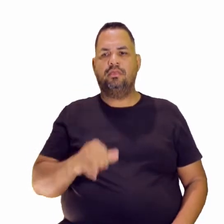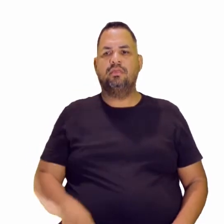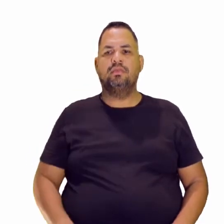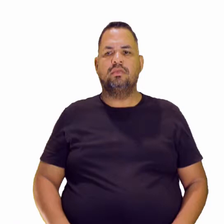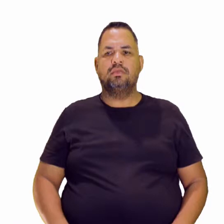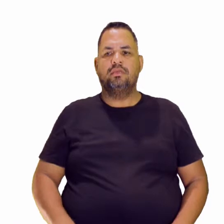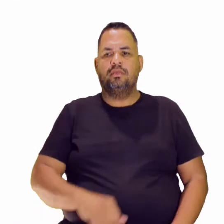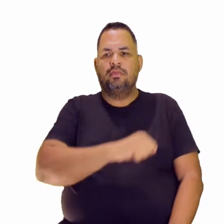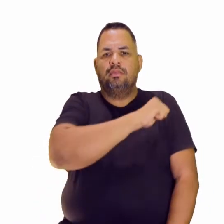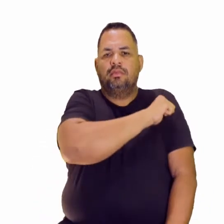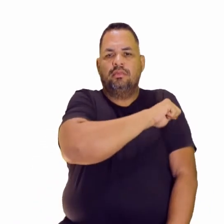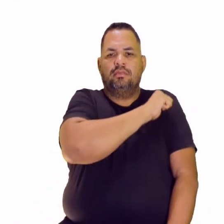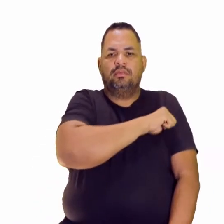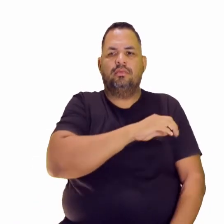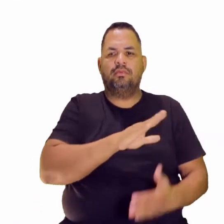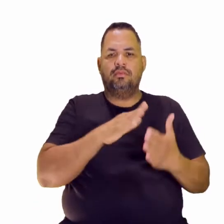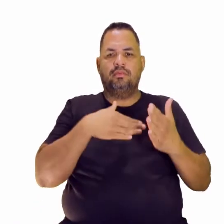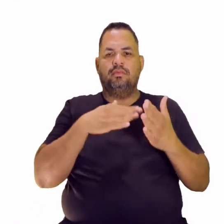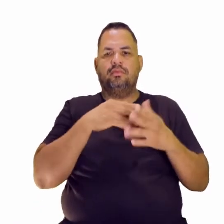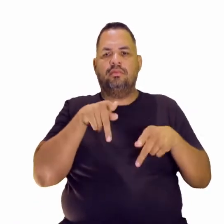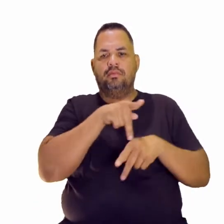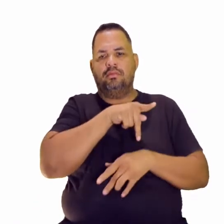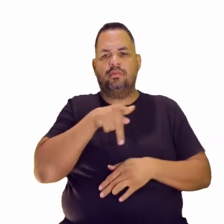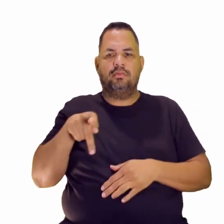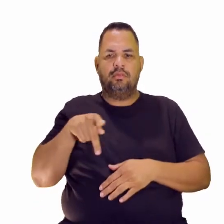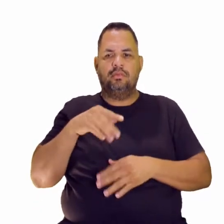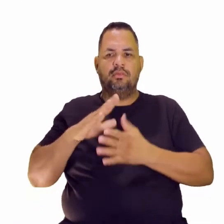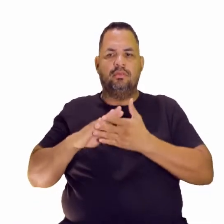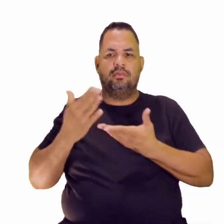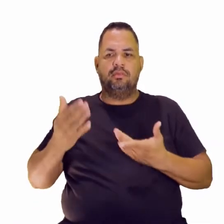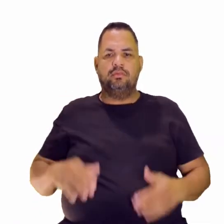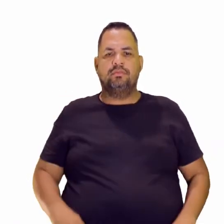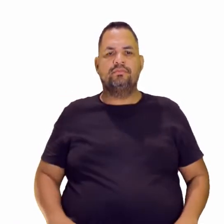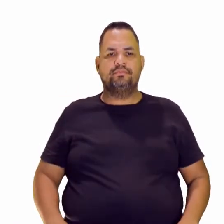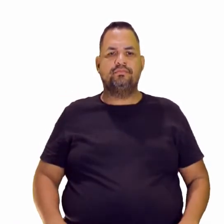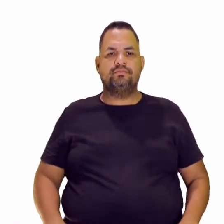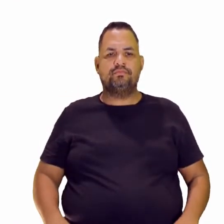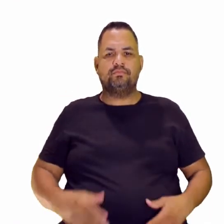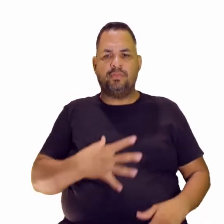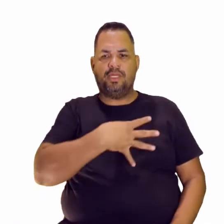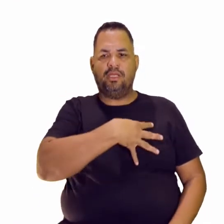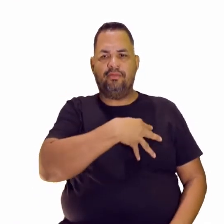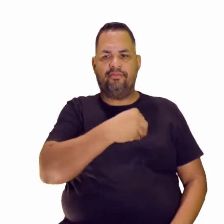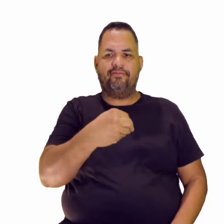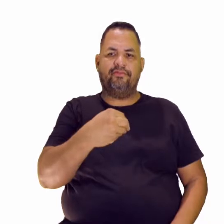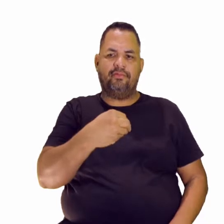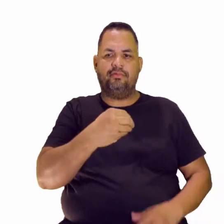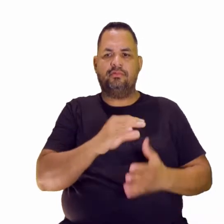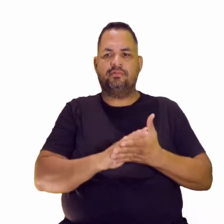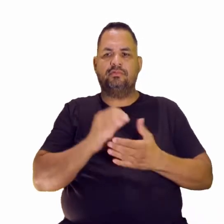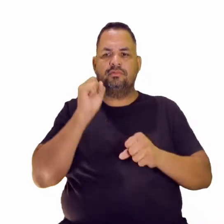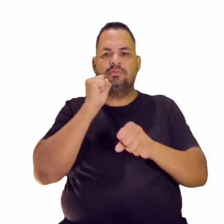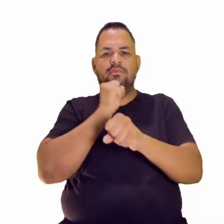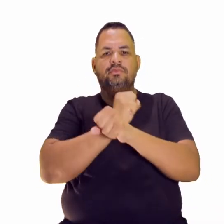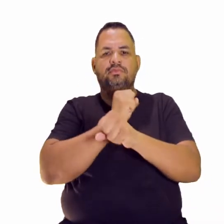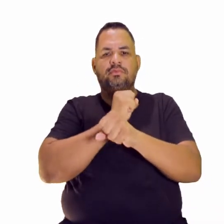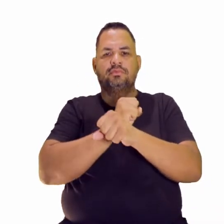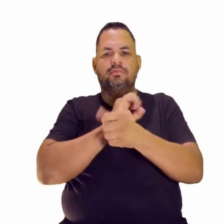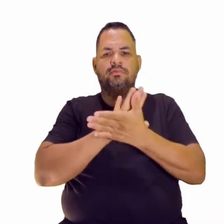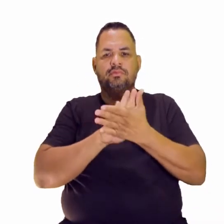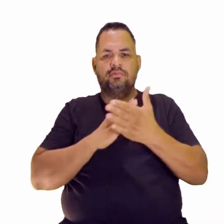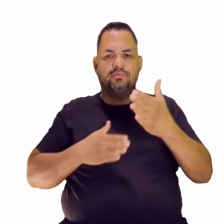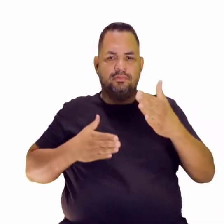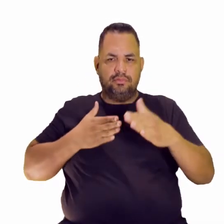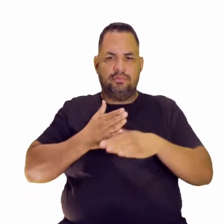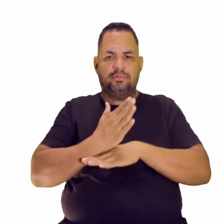era pintor e professor. E ele era um descendente de escravos, que ingressa